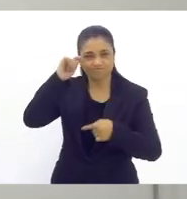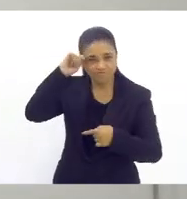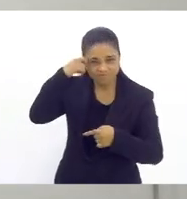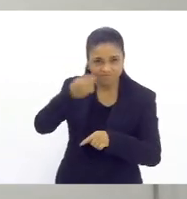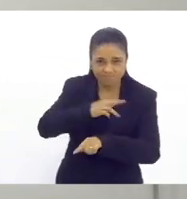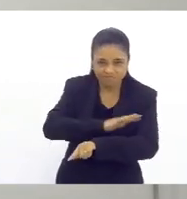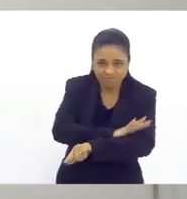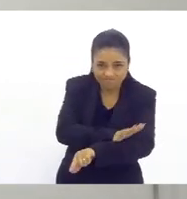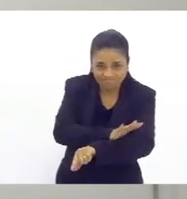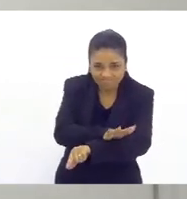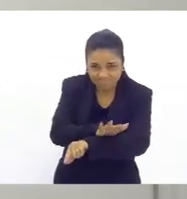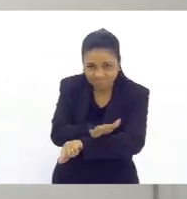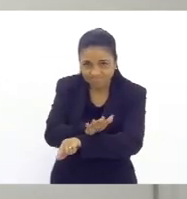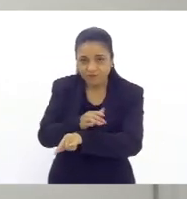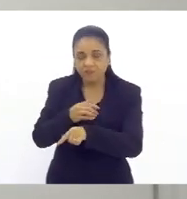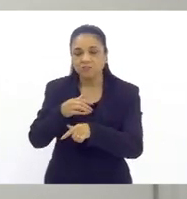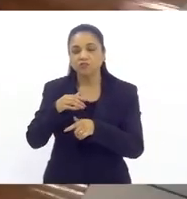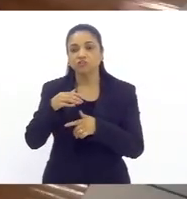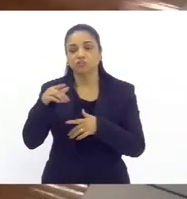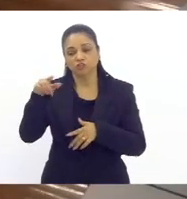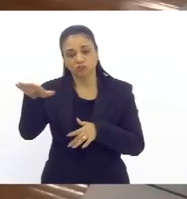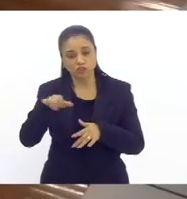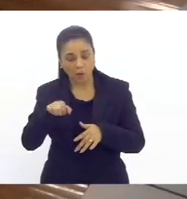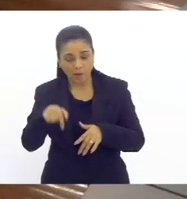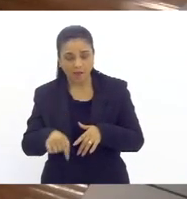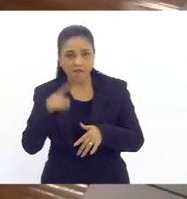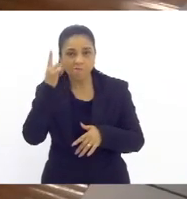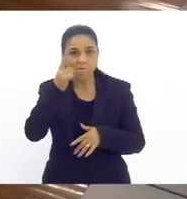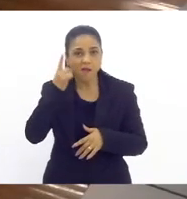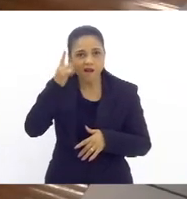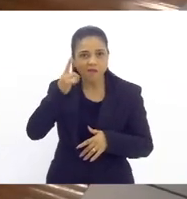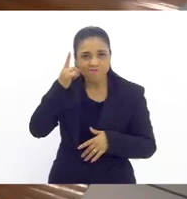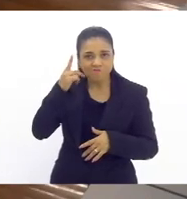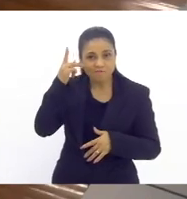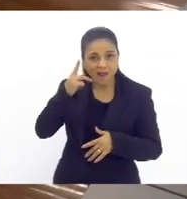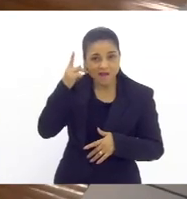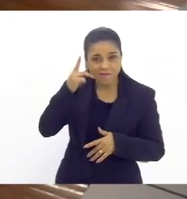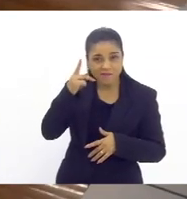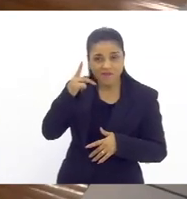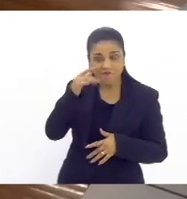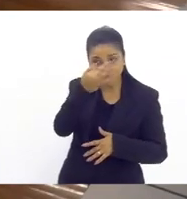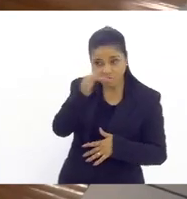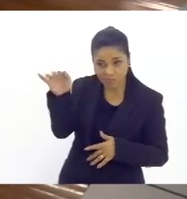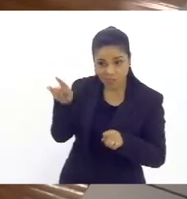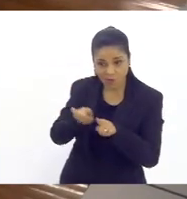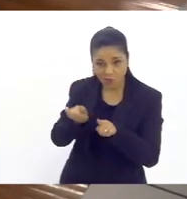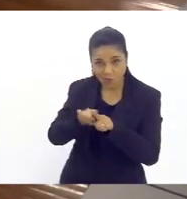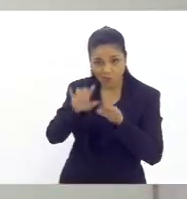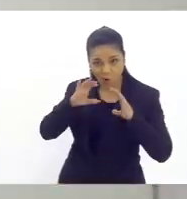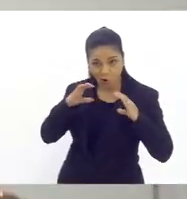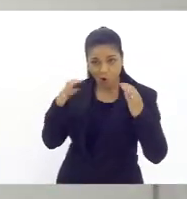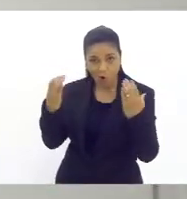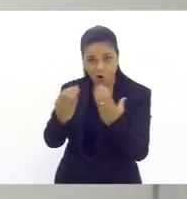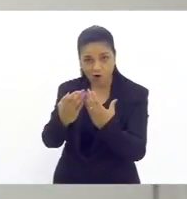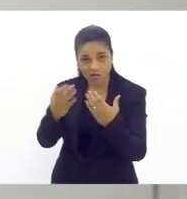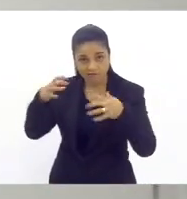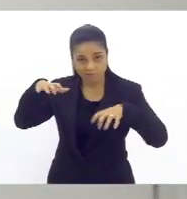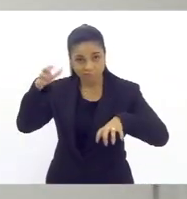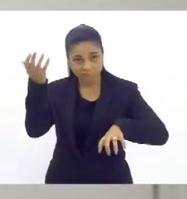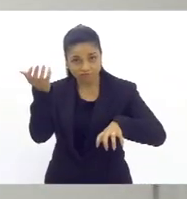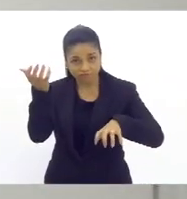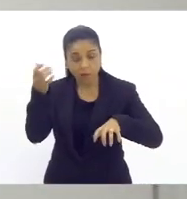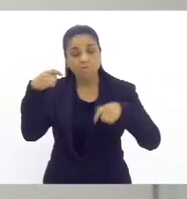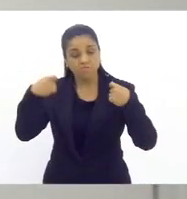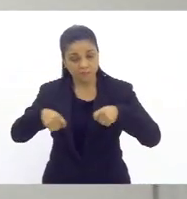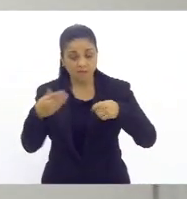Eu acho que tem que puxar parlamentares em nível Federal aqui também Eu acho que o congresso tem que participar porque temas inerentes